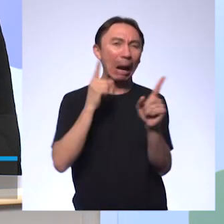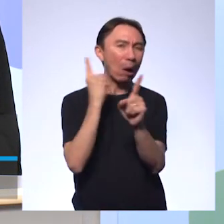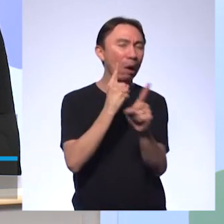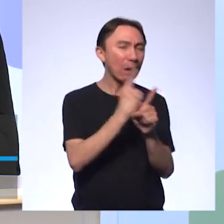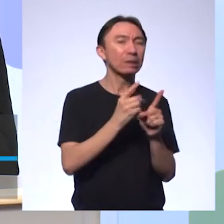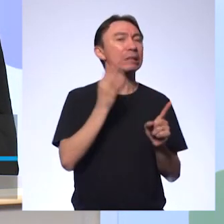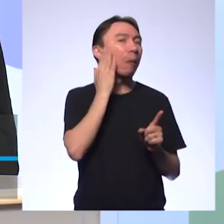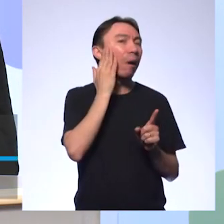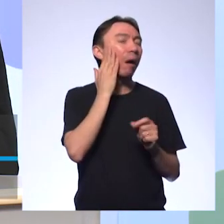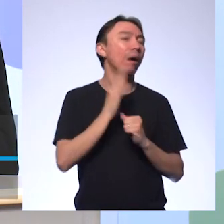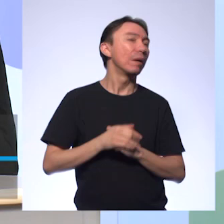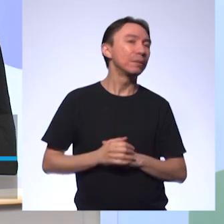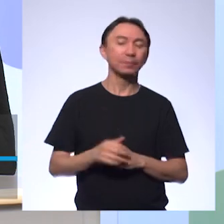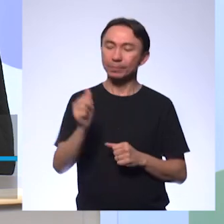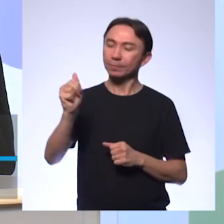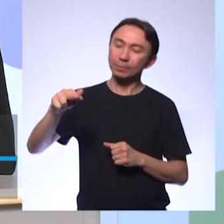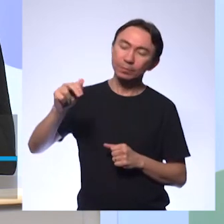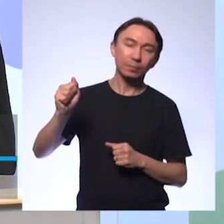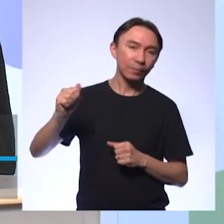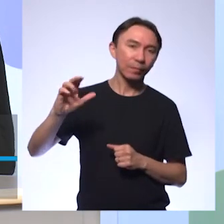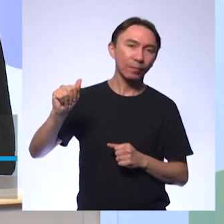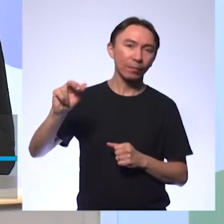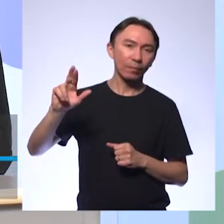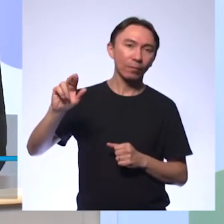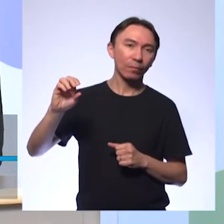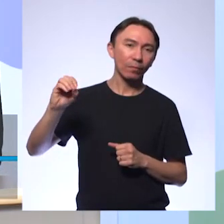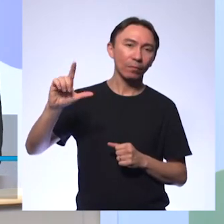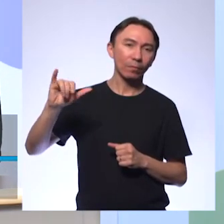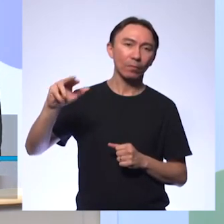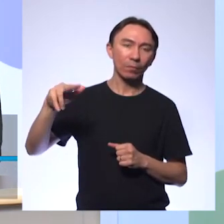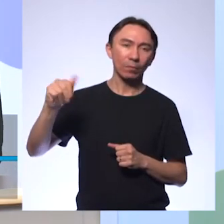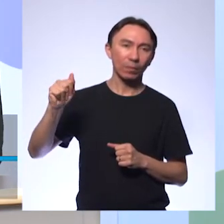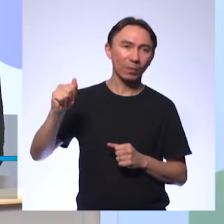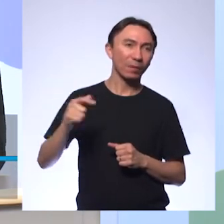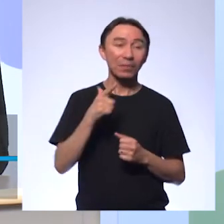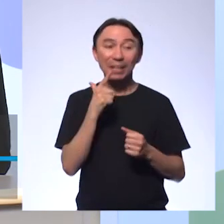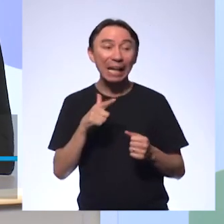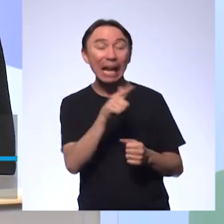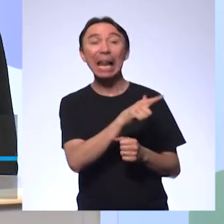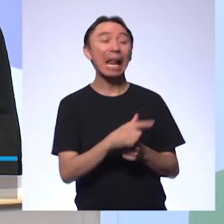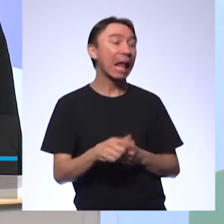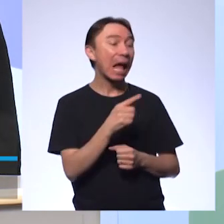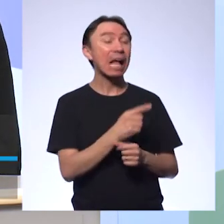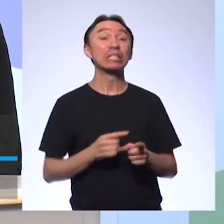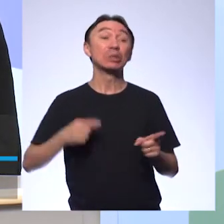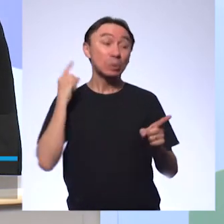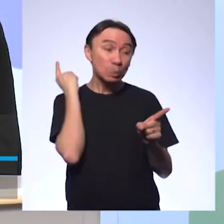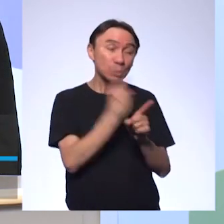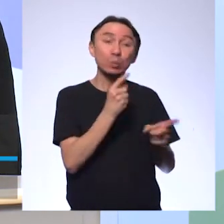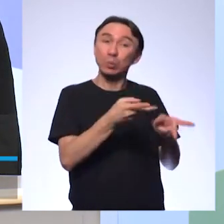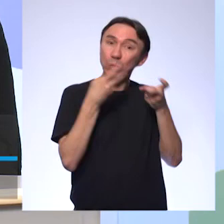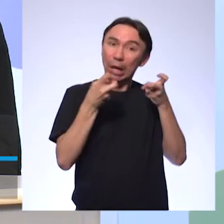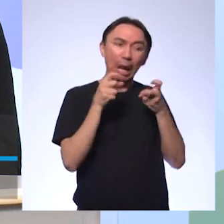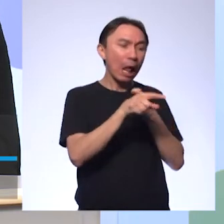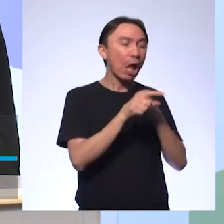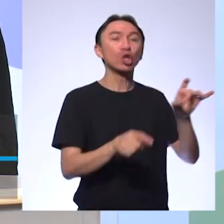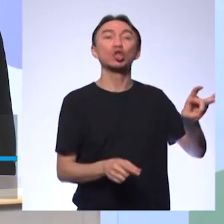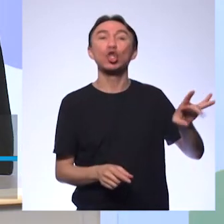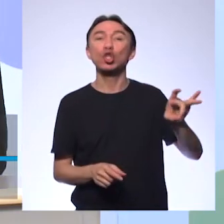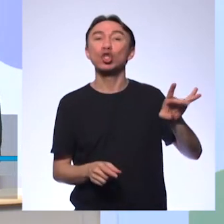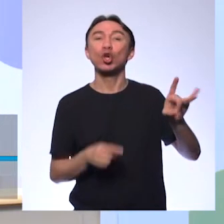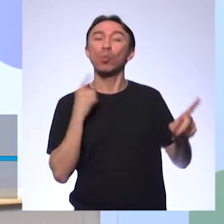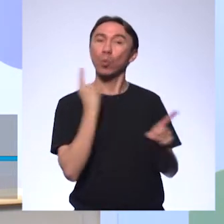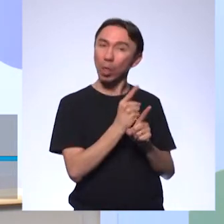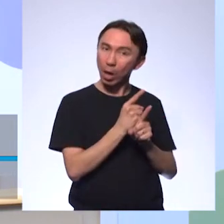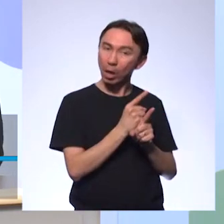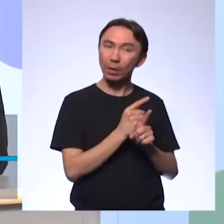A Ana Carolina, saber encontrar essa mesma substância quando encontrada em seu estado bruto. A Mariana, para